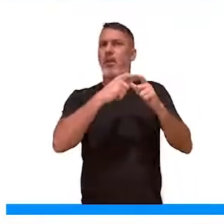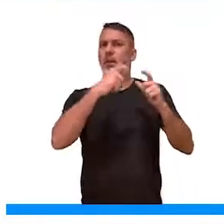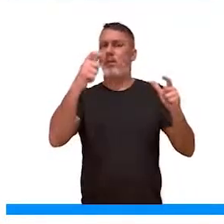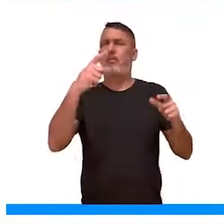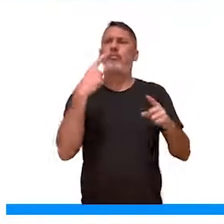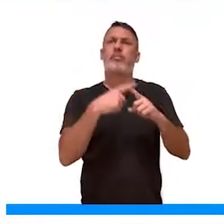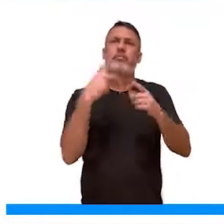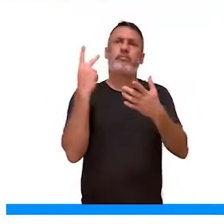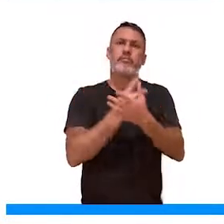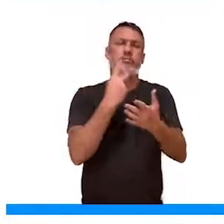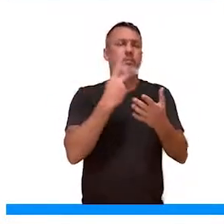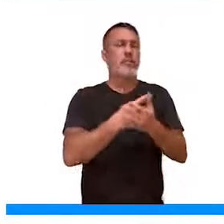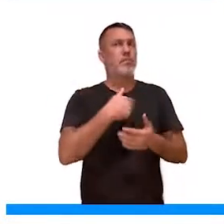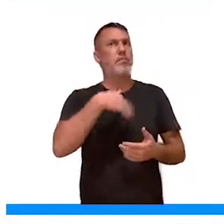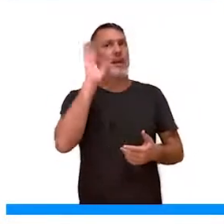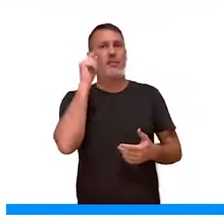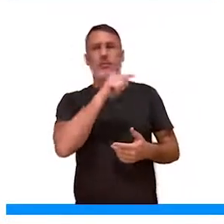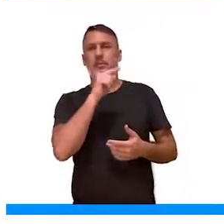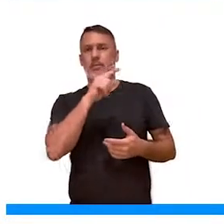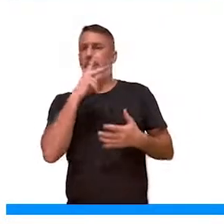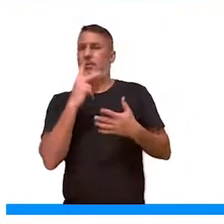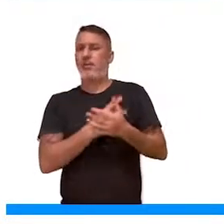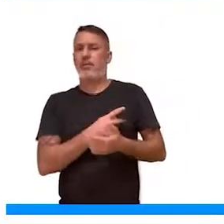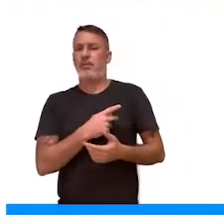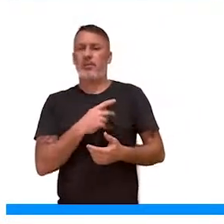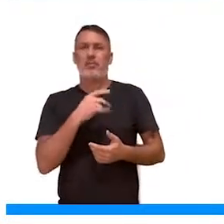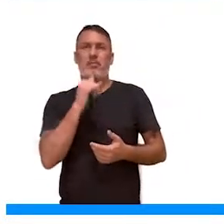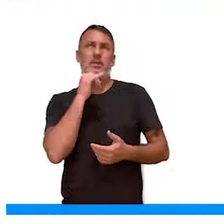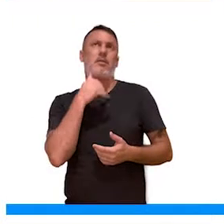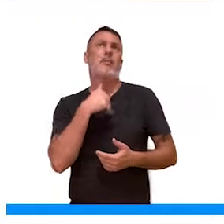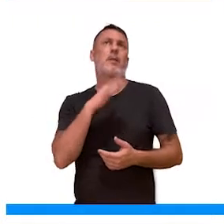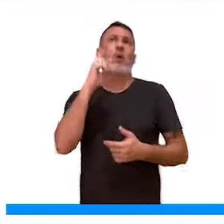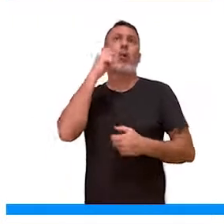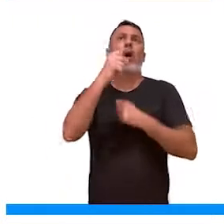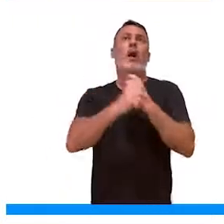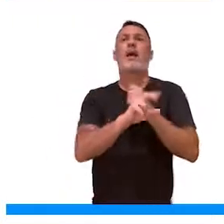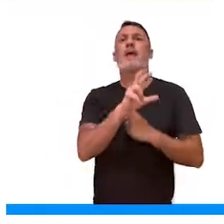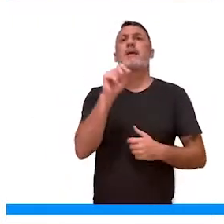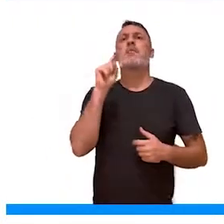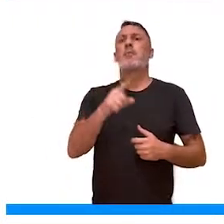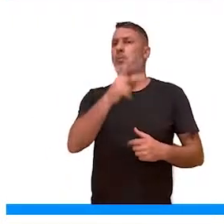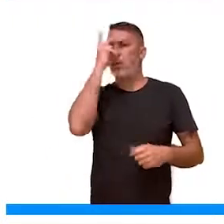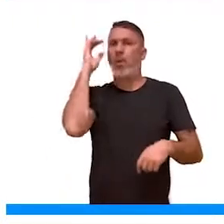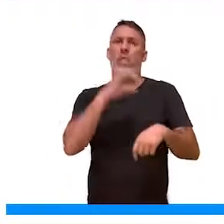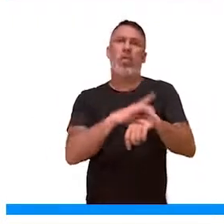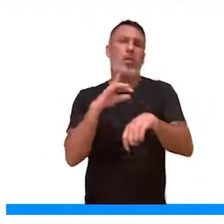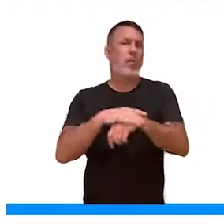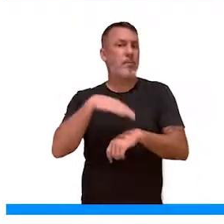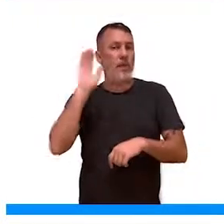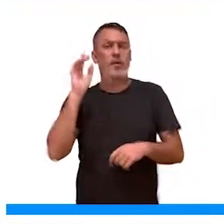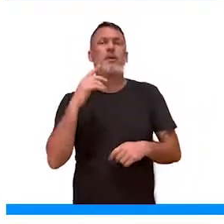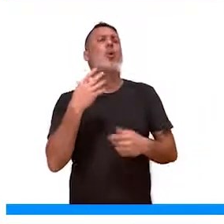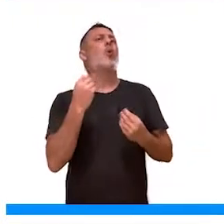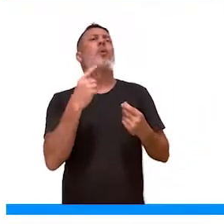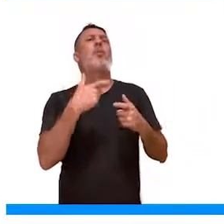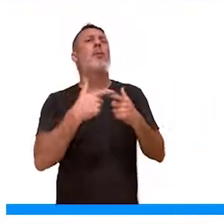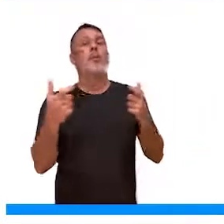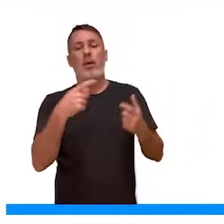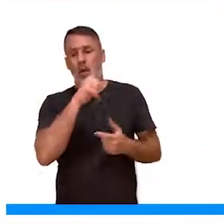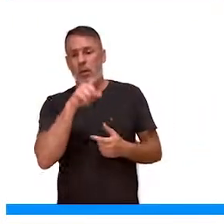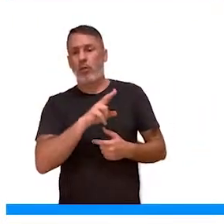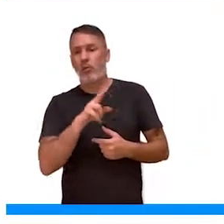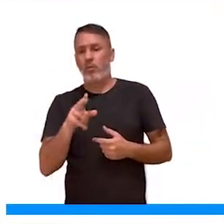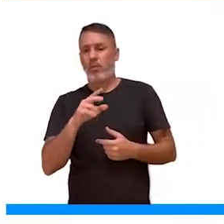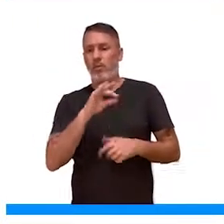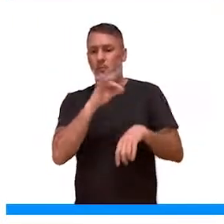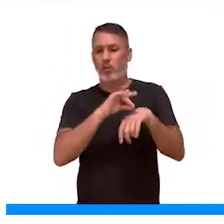norte, né? Dizem que a incidência lá é muito alta, mais de 500 mil casos aí por ano. E o vetor que leva esse